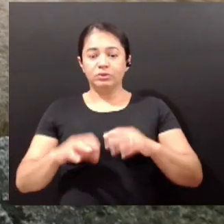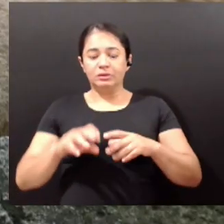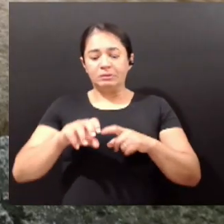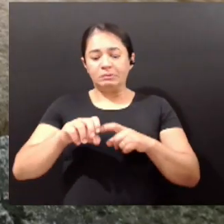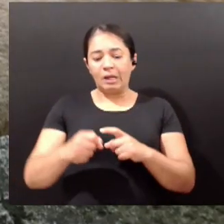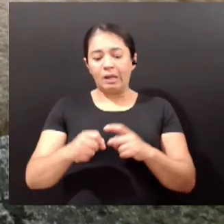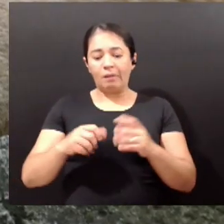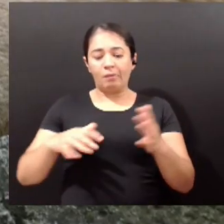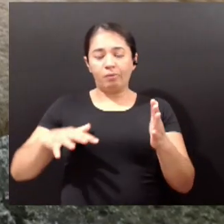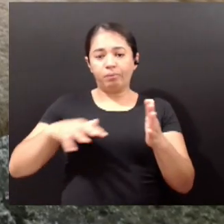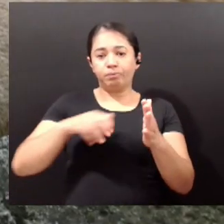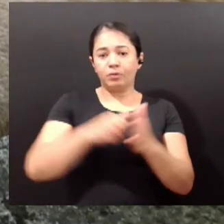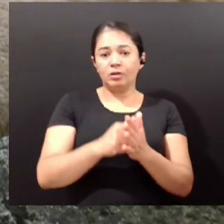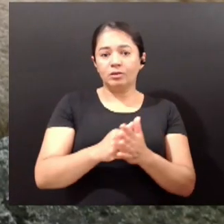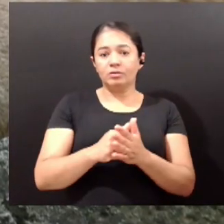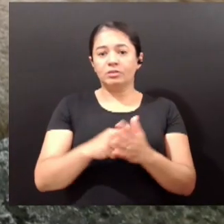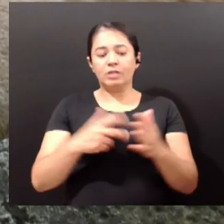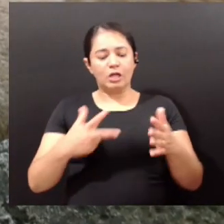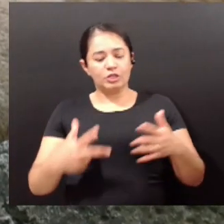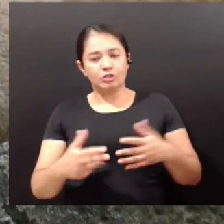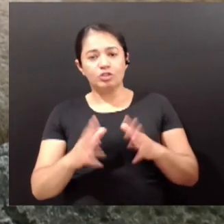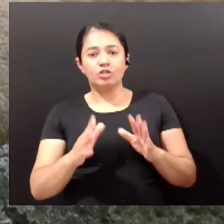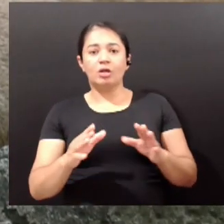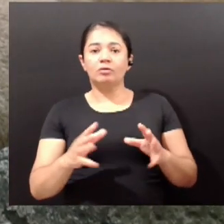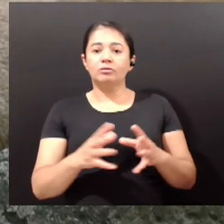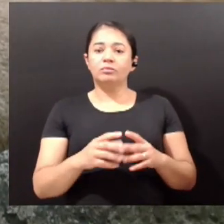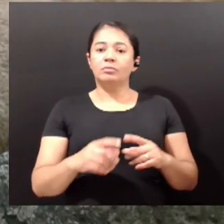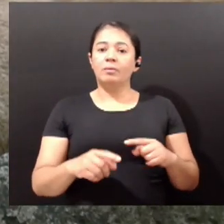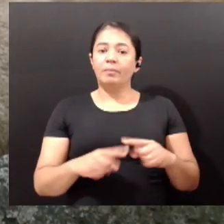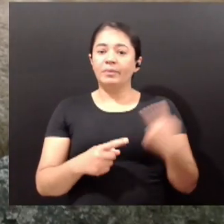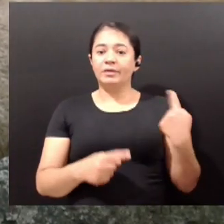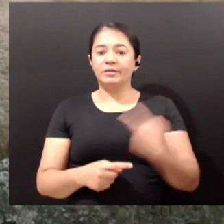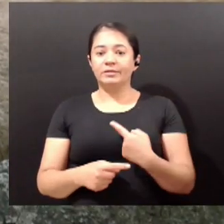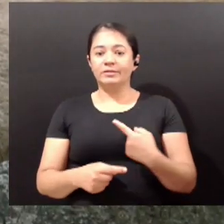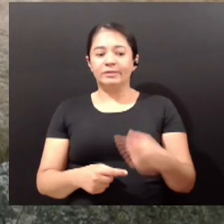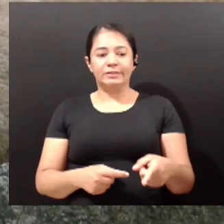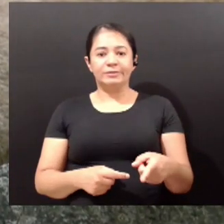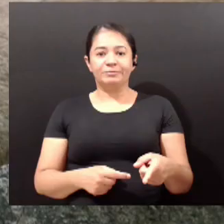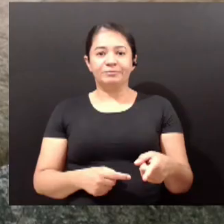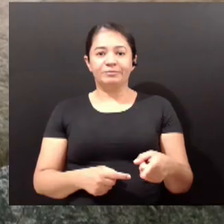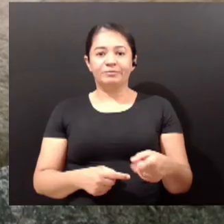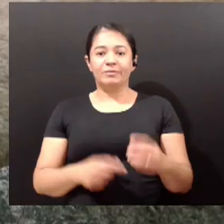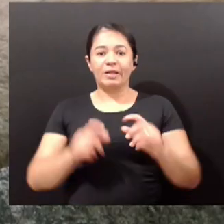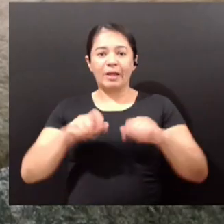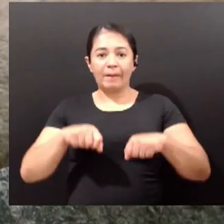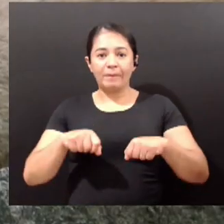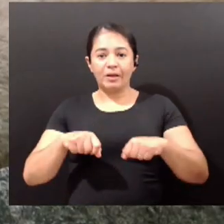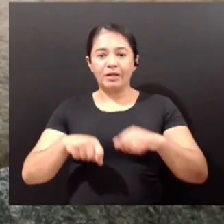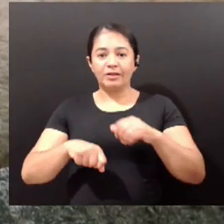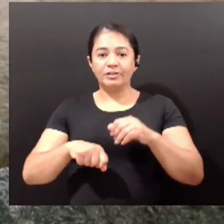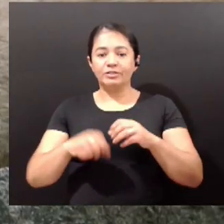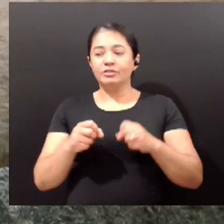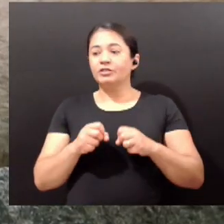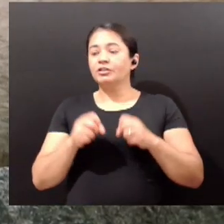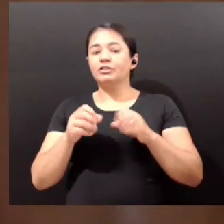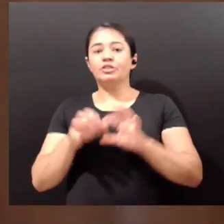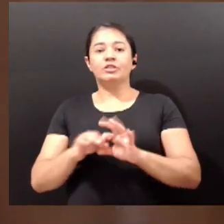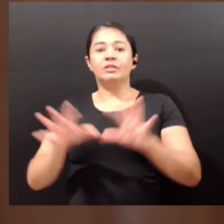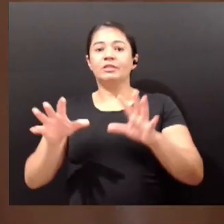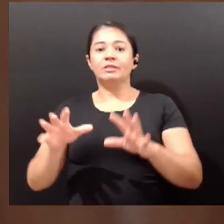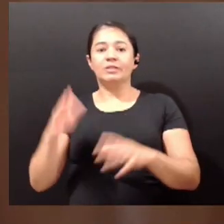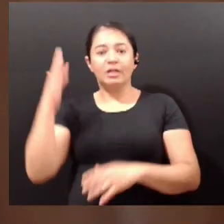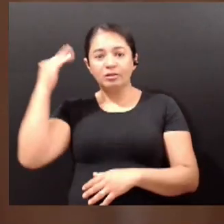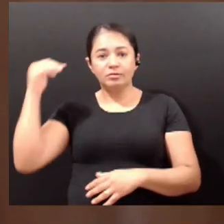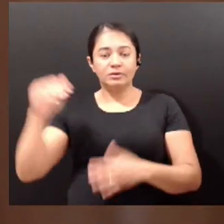que fez a cirurgia, vai saber que ele não vai estar mais apto para fazer a soltura dele, ele não vai ter sucesso na captura de alimento.